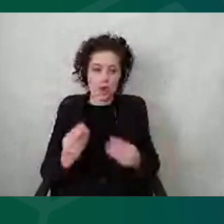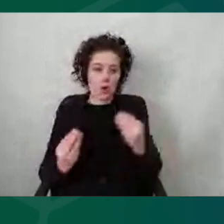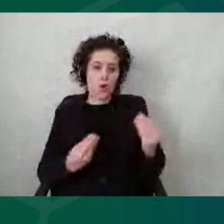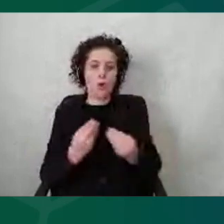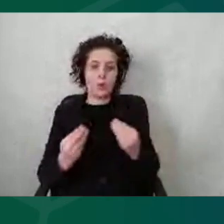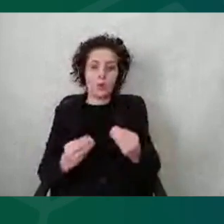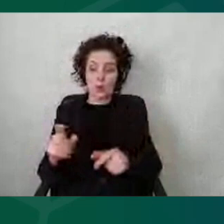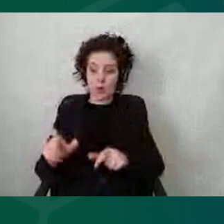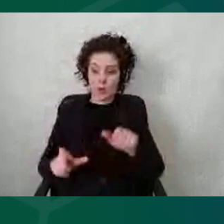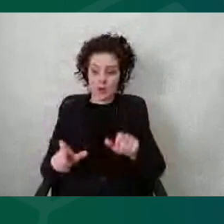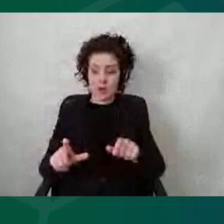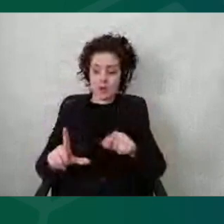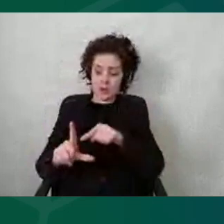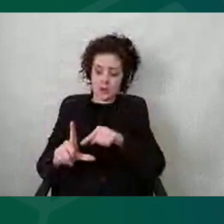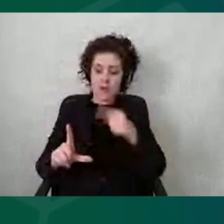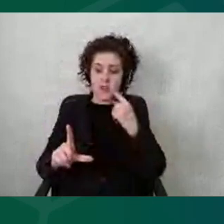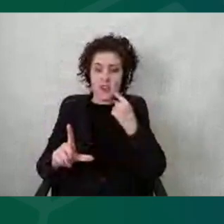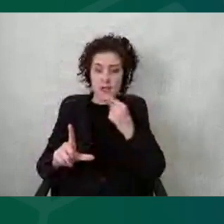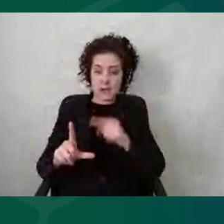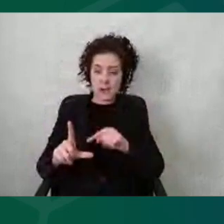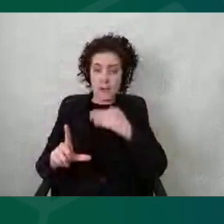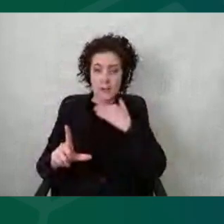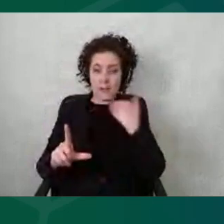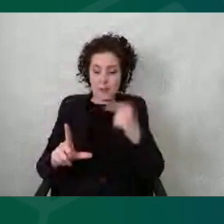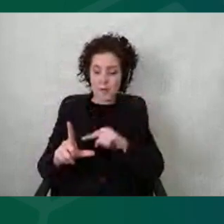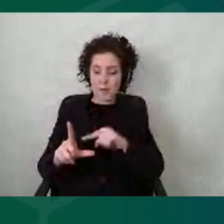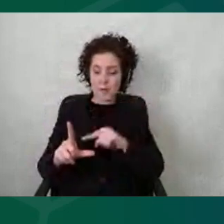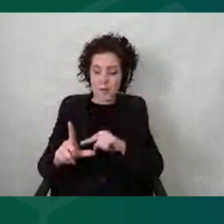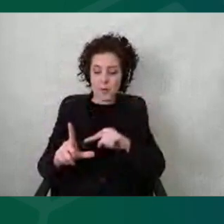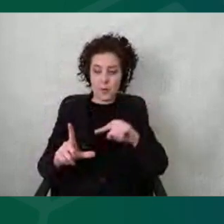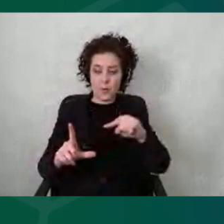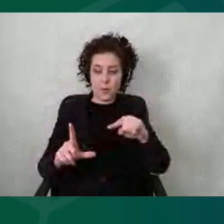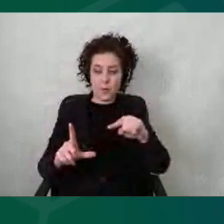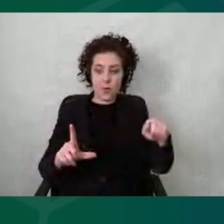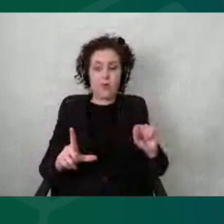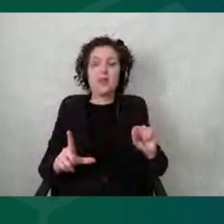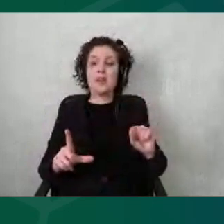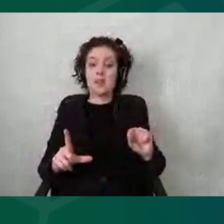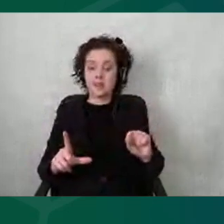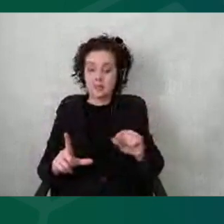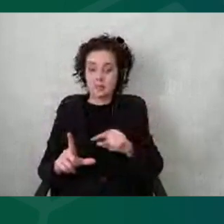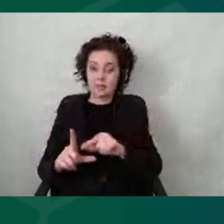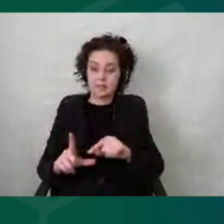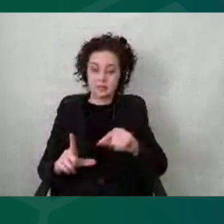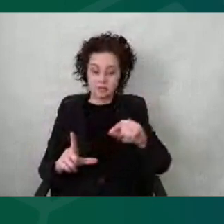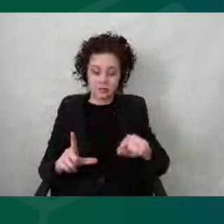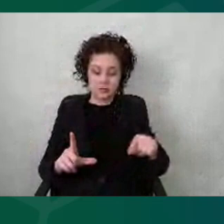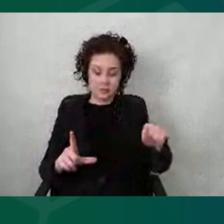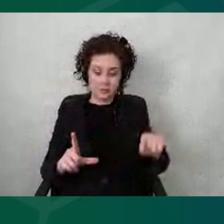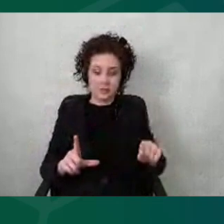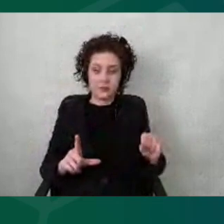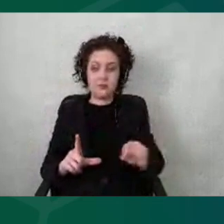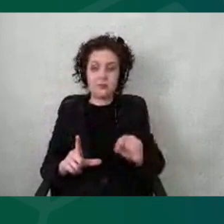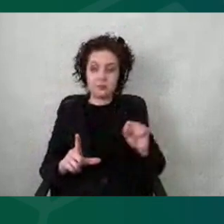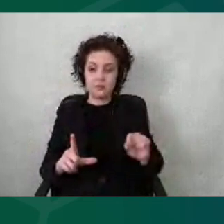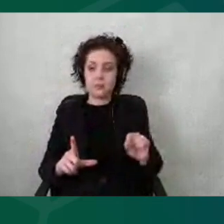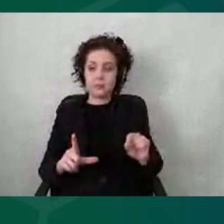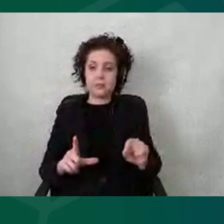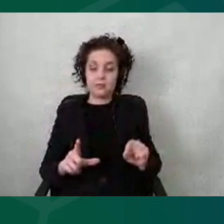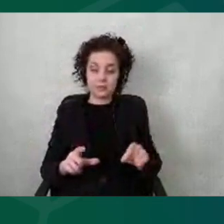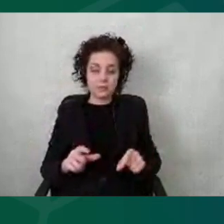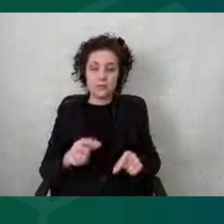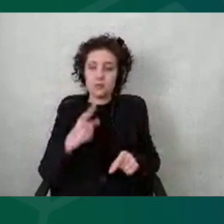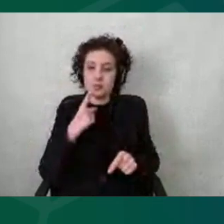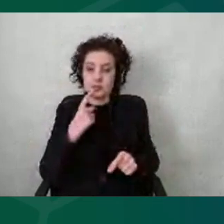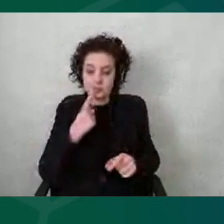têm alteração aqui de dedímero, que mede, né, distúrbios de coagulação que nós